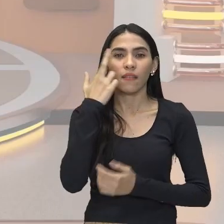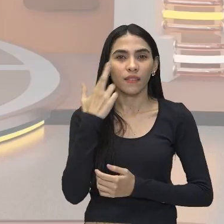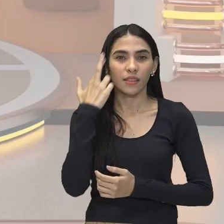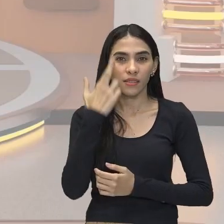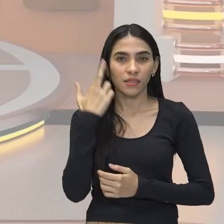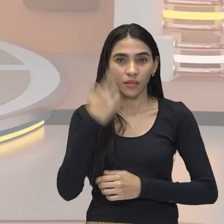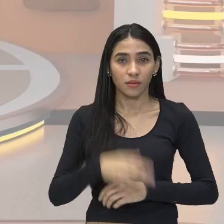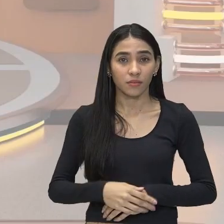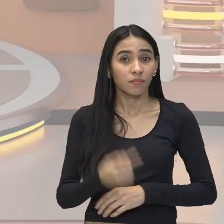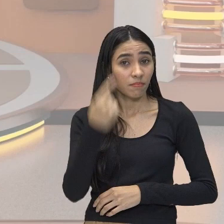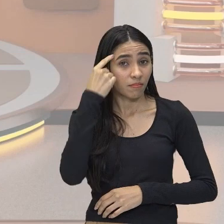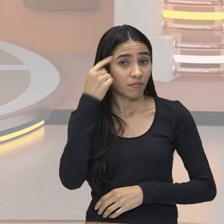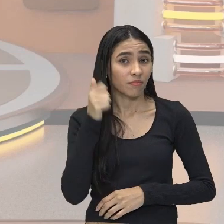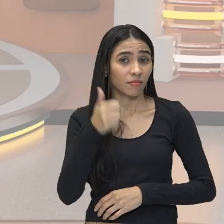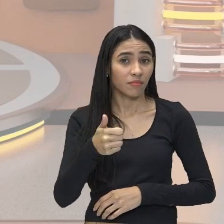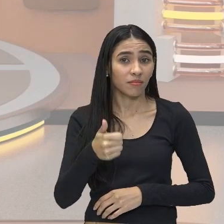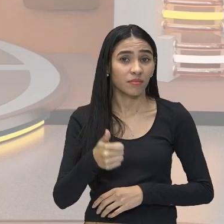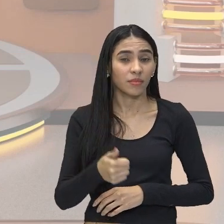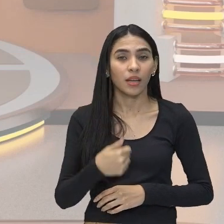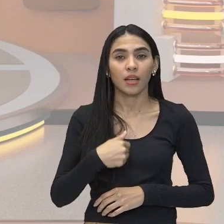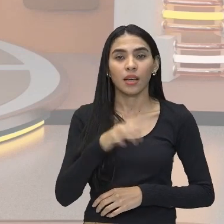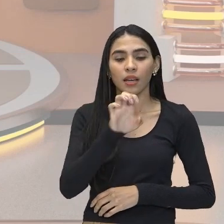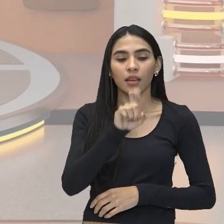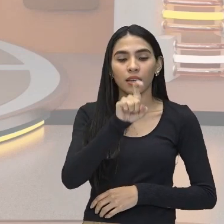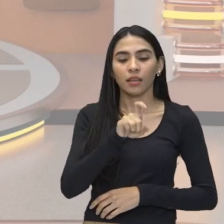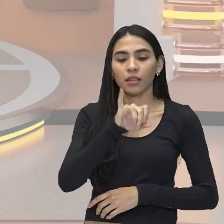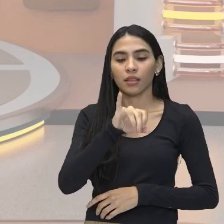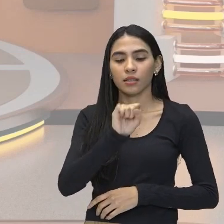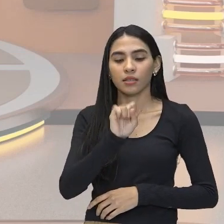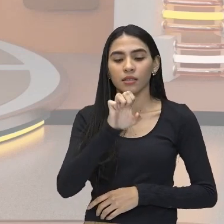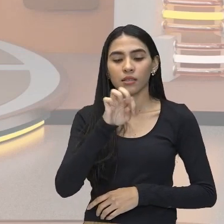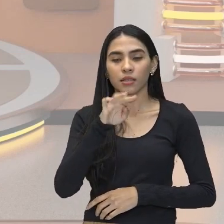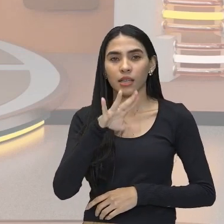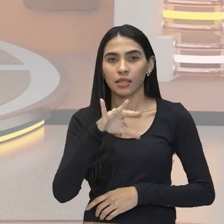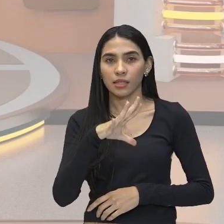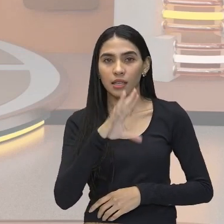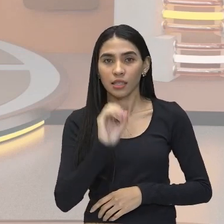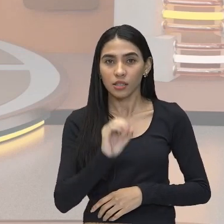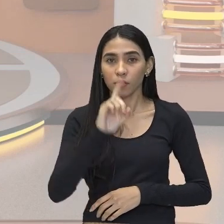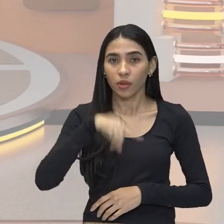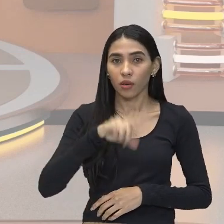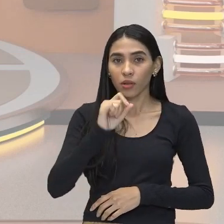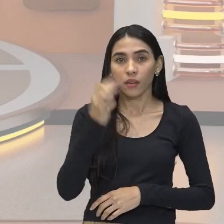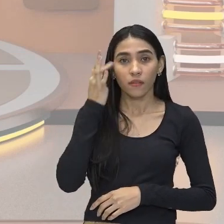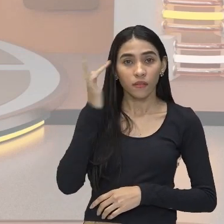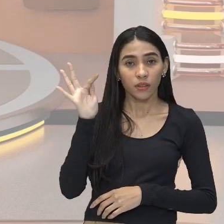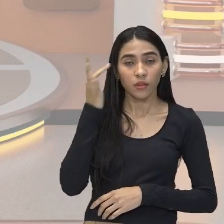aí. Pense bem nisso. Quando falar em existencialismo, opa, é aquela corrente